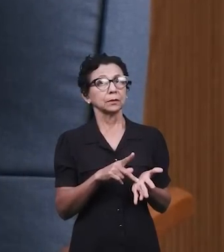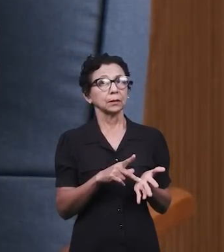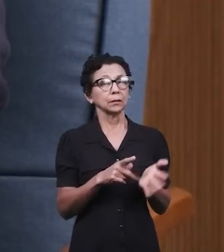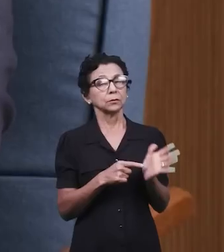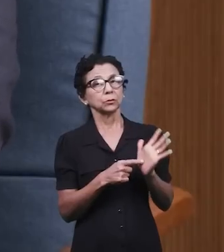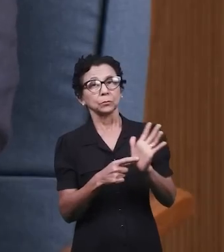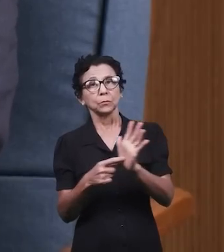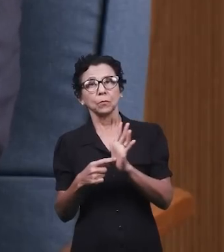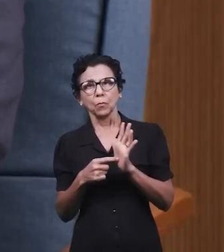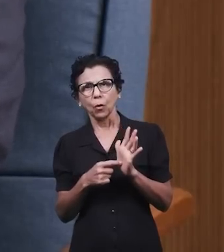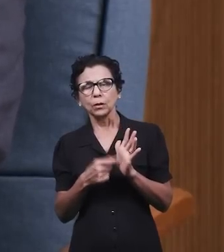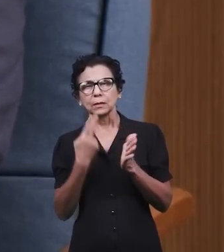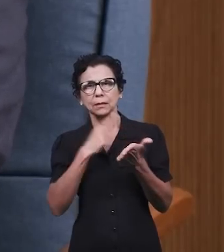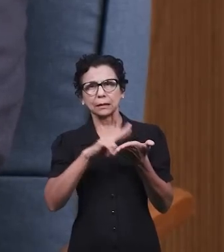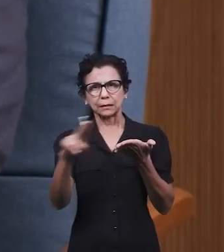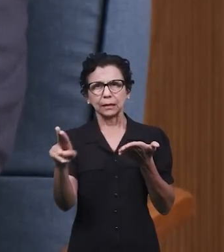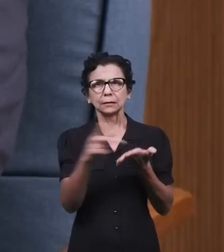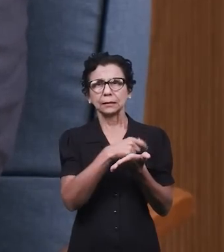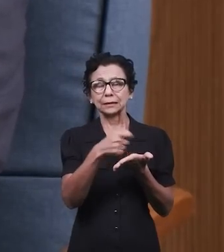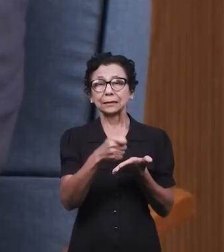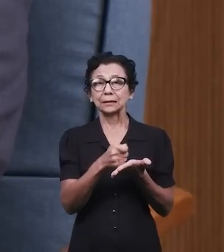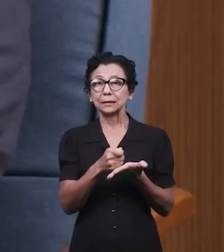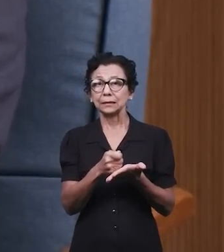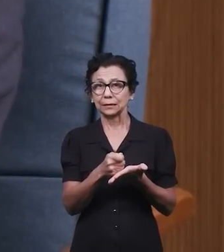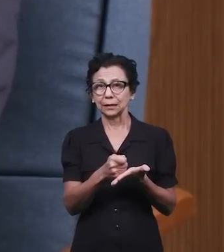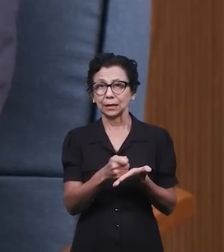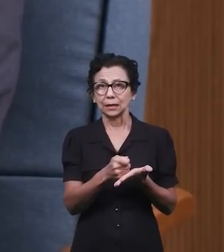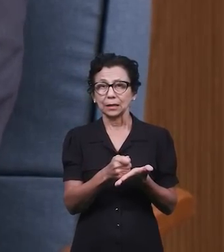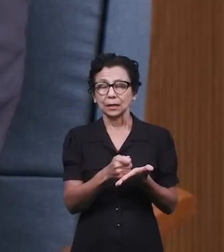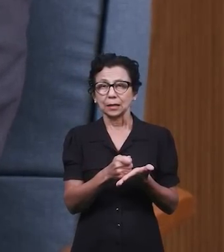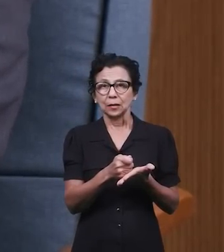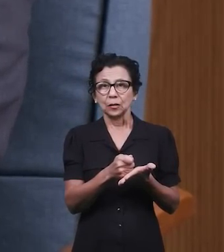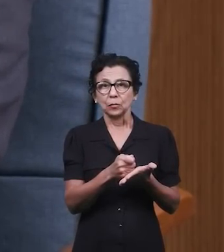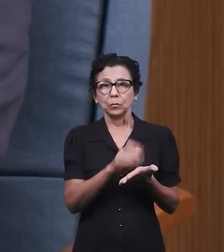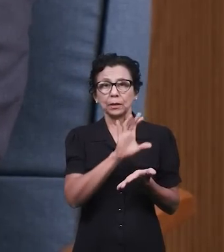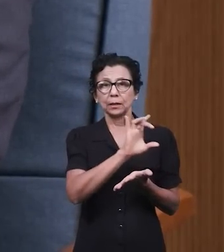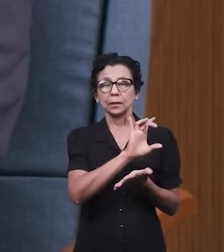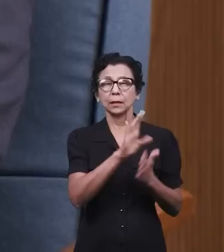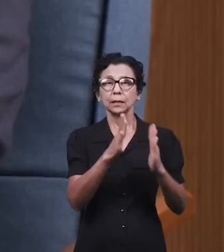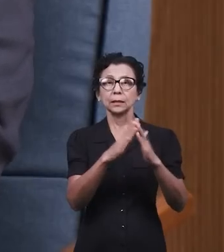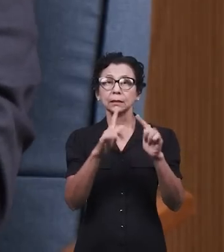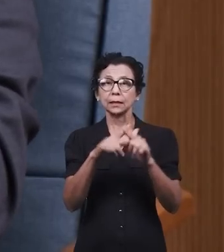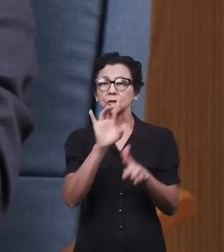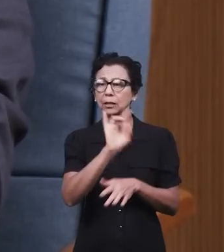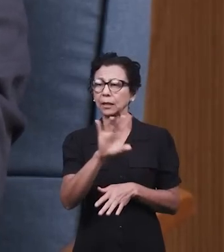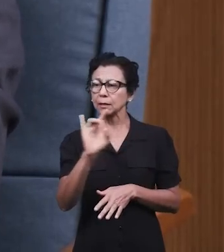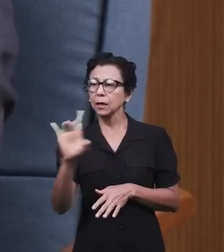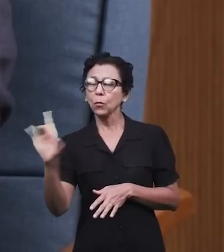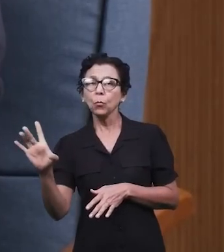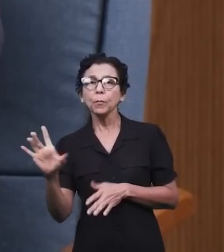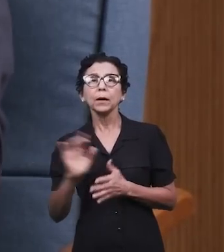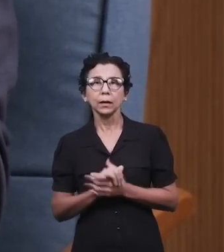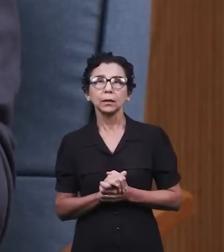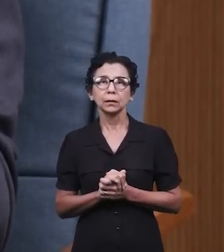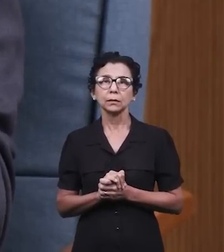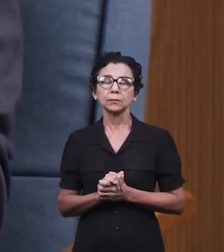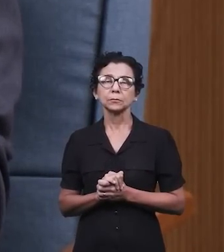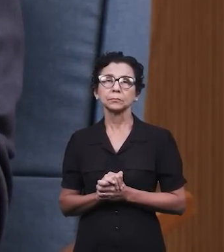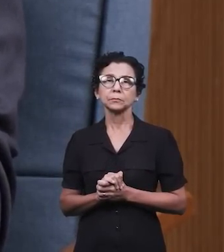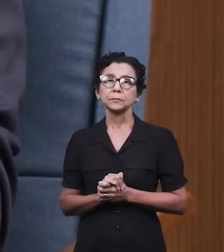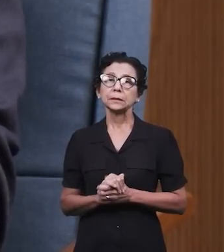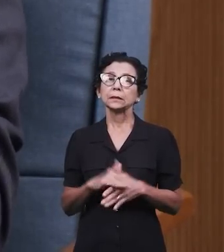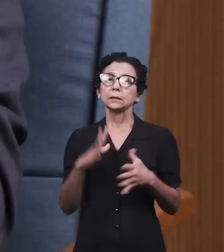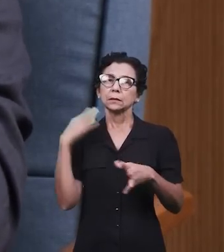Daniel pontuou, essas cartas são escritas para a igreja fiel. Então, nós podemos, em outras palavras,